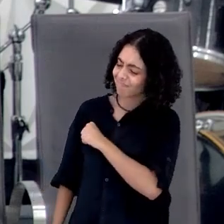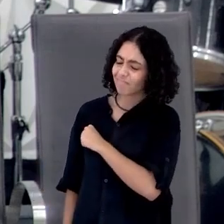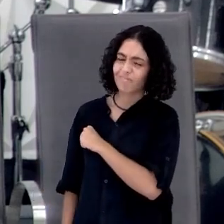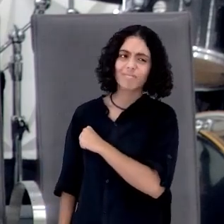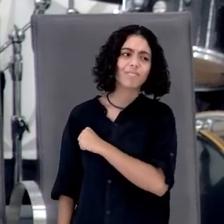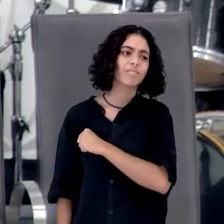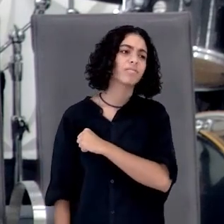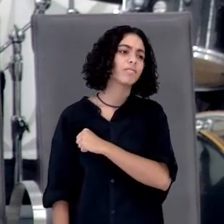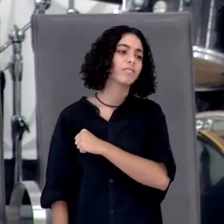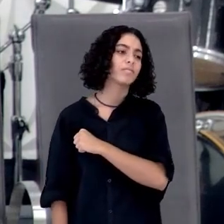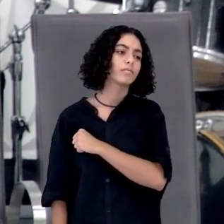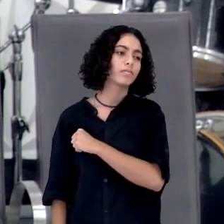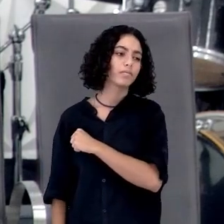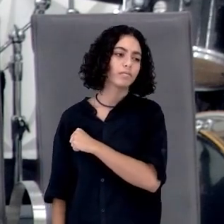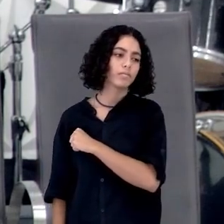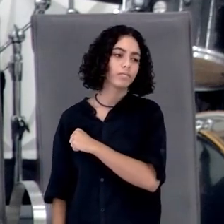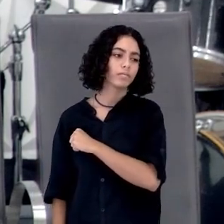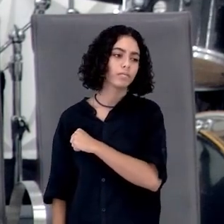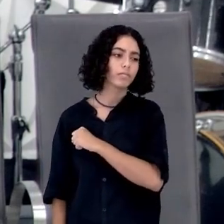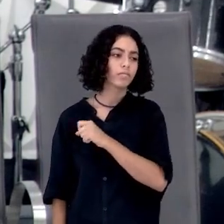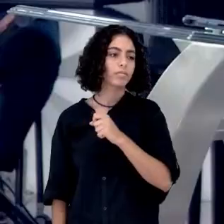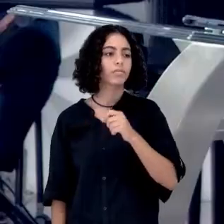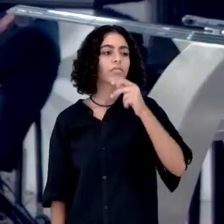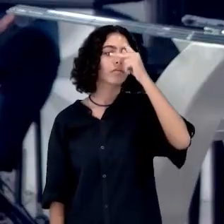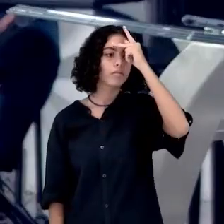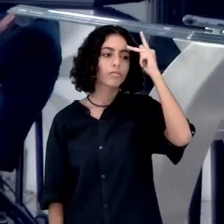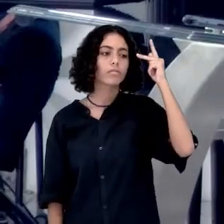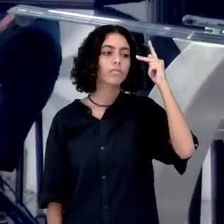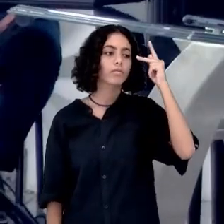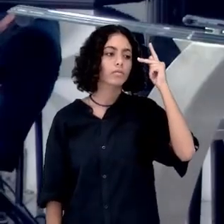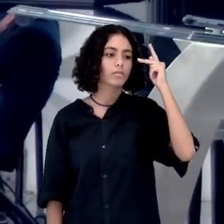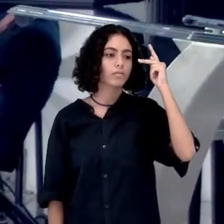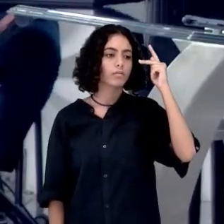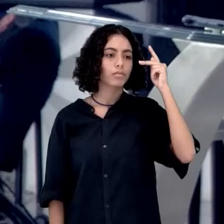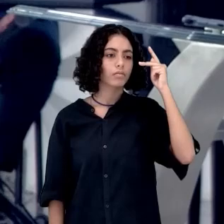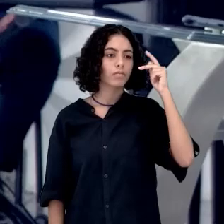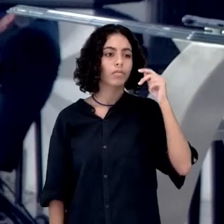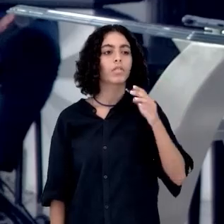Aquela pessoa que ainda não conhece o Senhor.